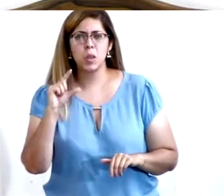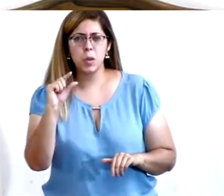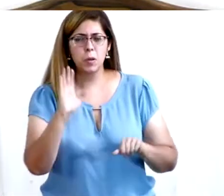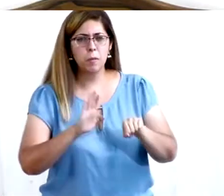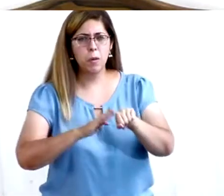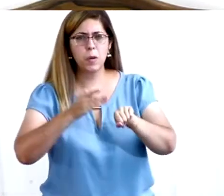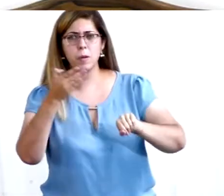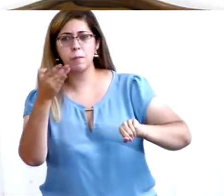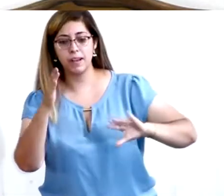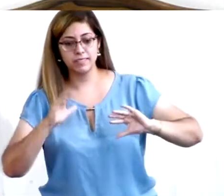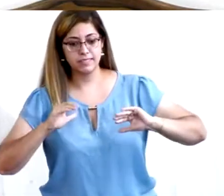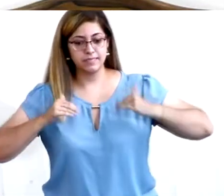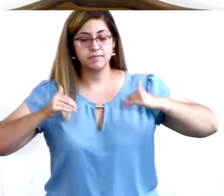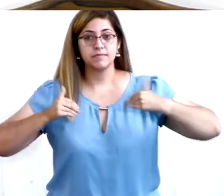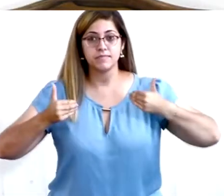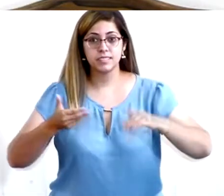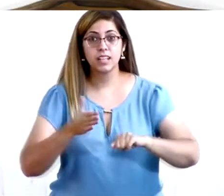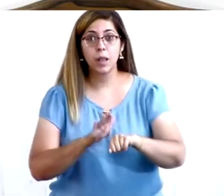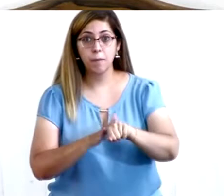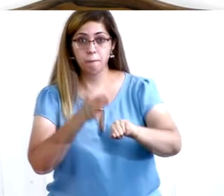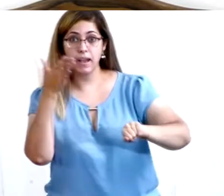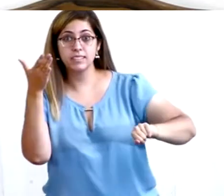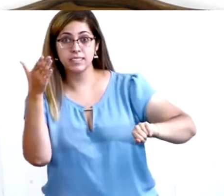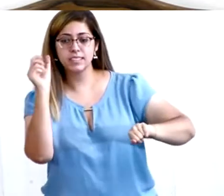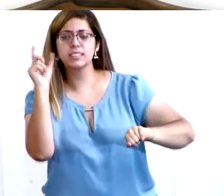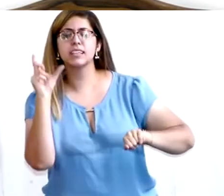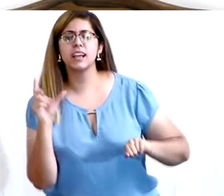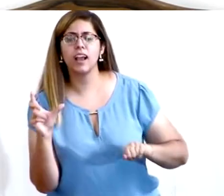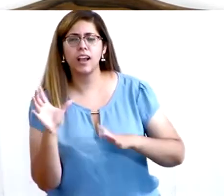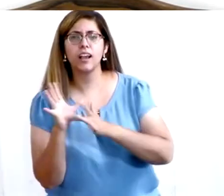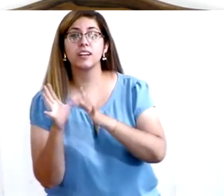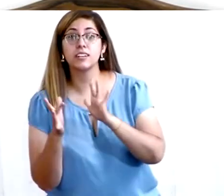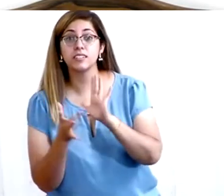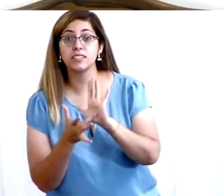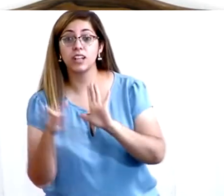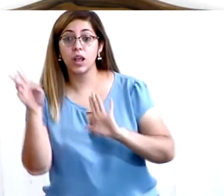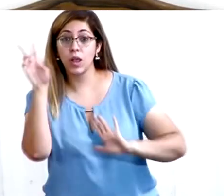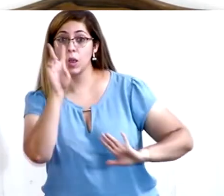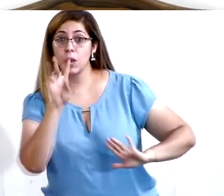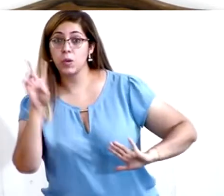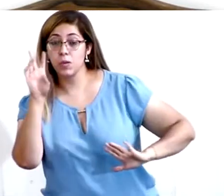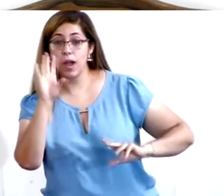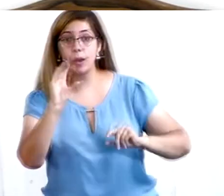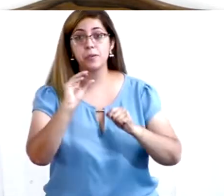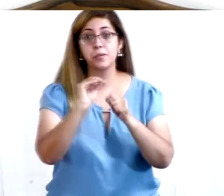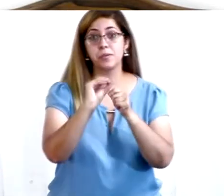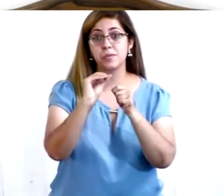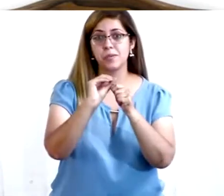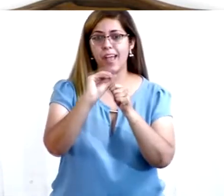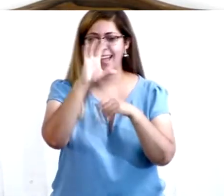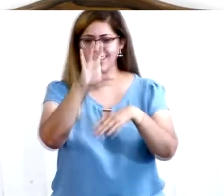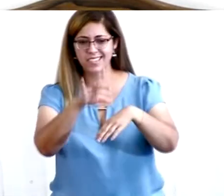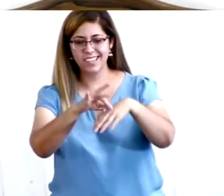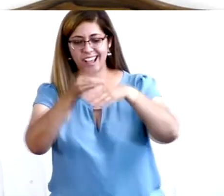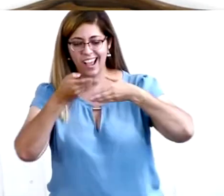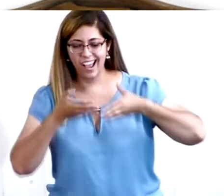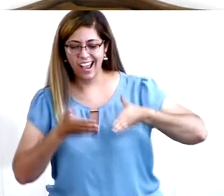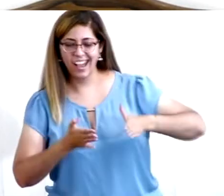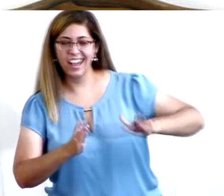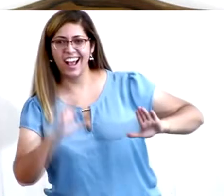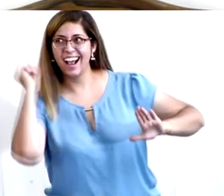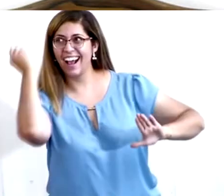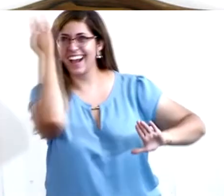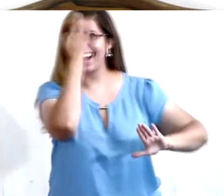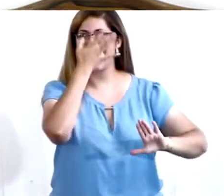anima a pensar quem era, né? Quem era Jesus. E o verbo se fez carne, habitou entre nós, cheio de graça